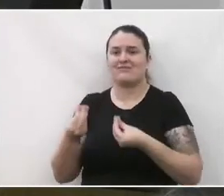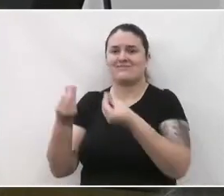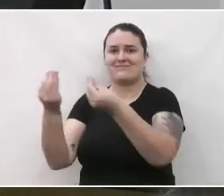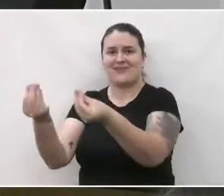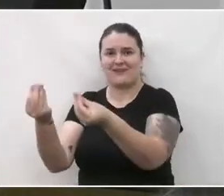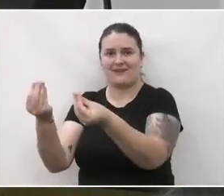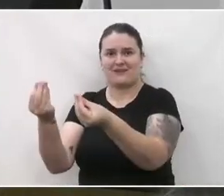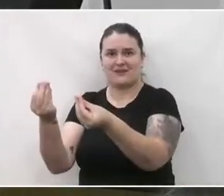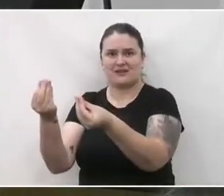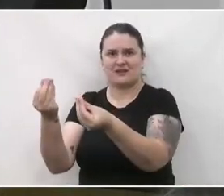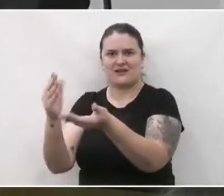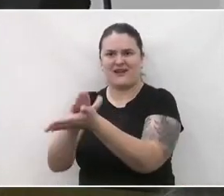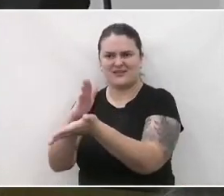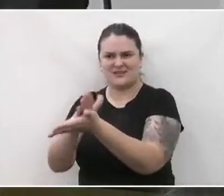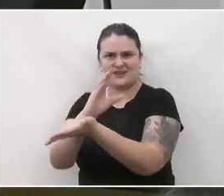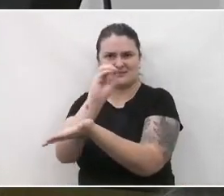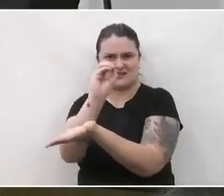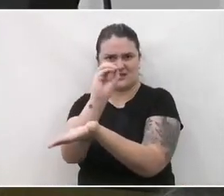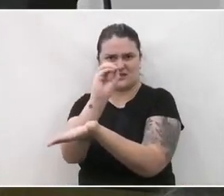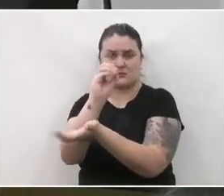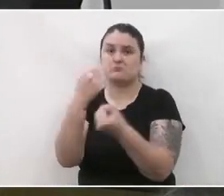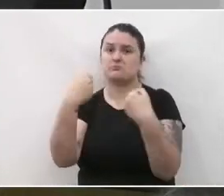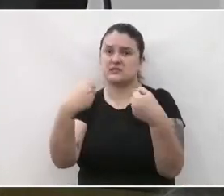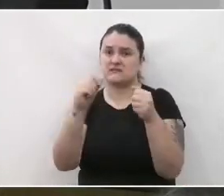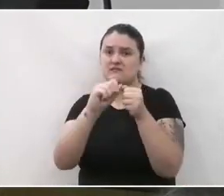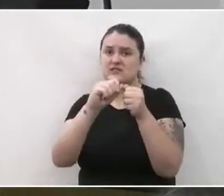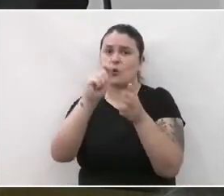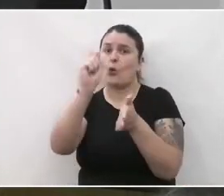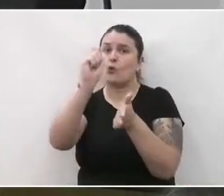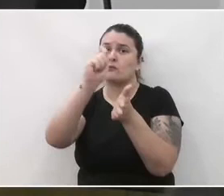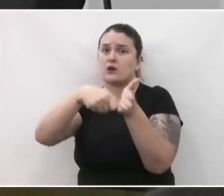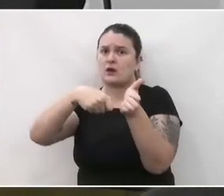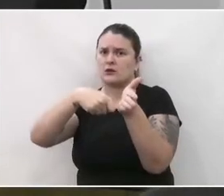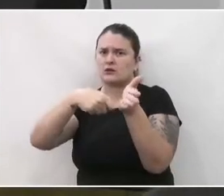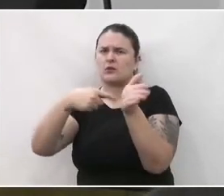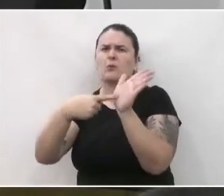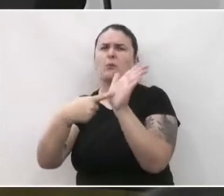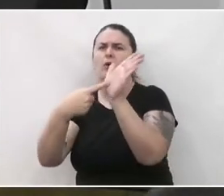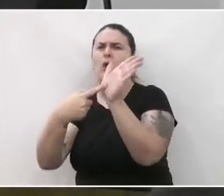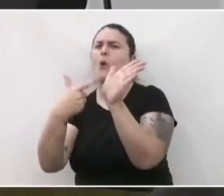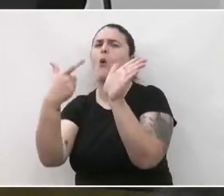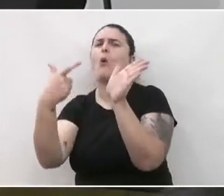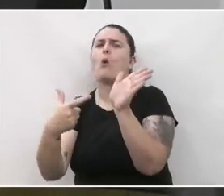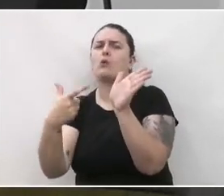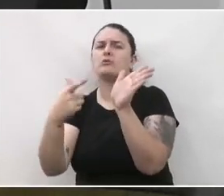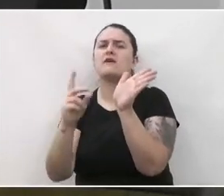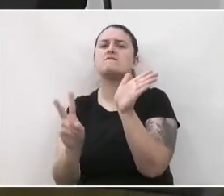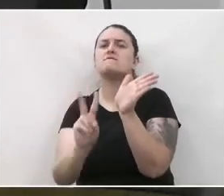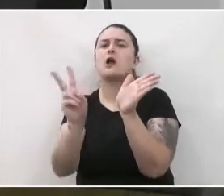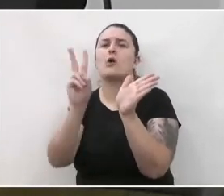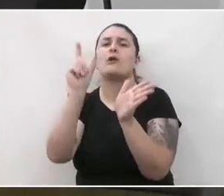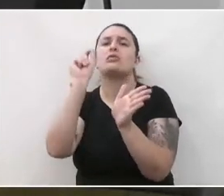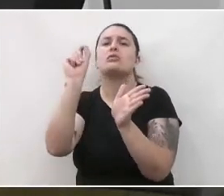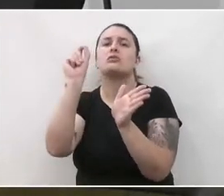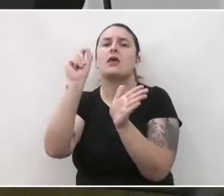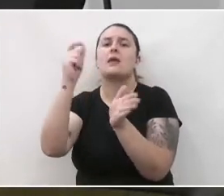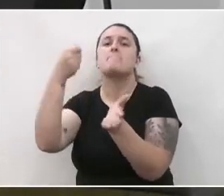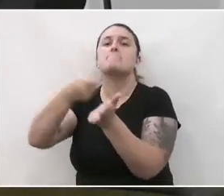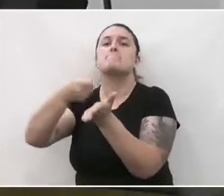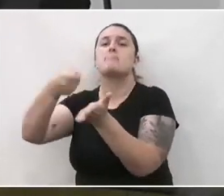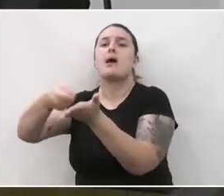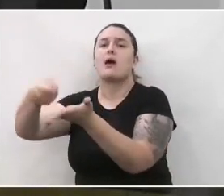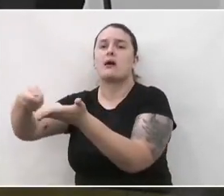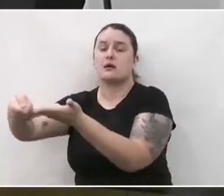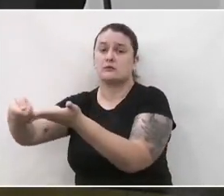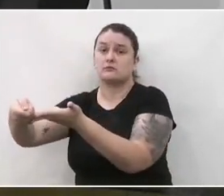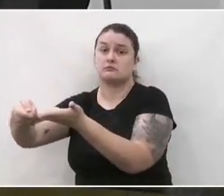custo zero, sem que se tenha um contrato, sem que se demonstre de onde está vindo esse valor e quem está bancando.